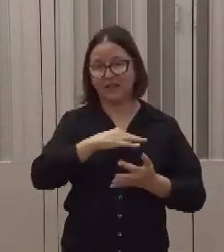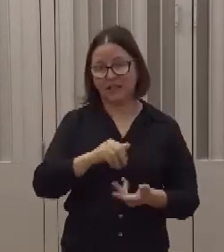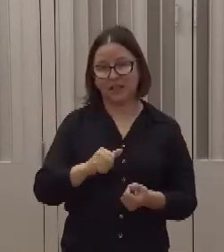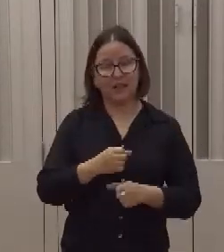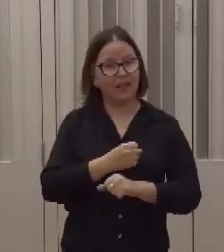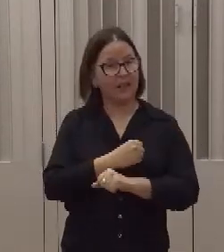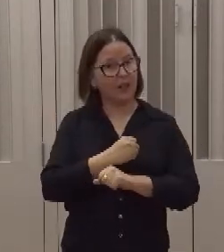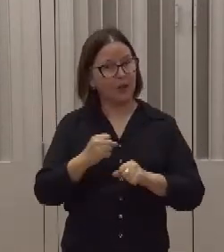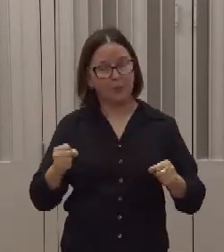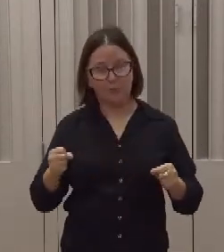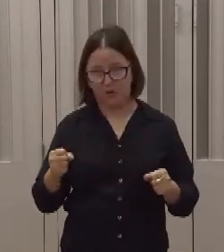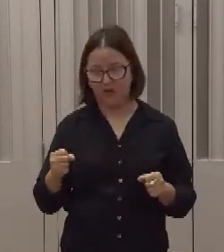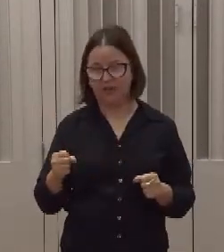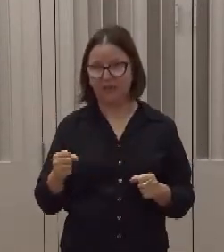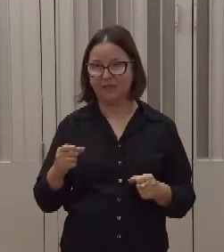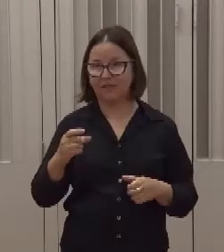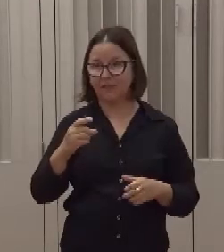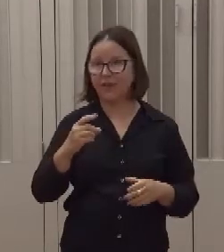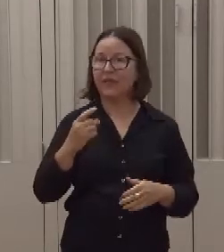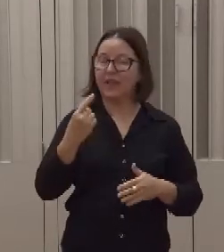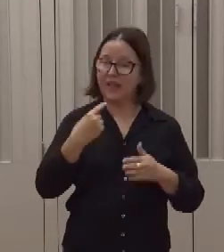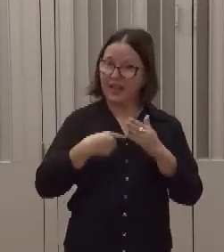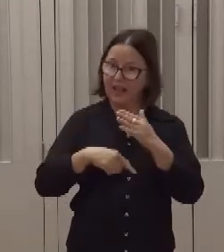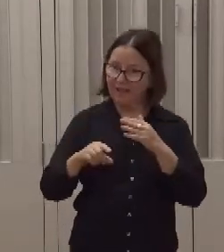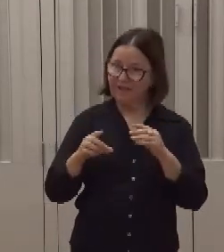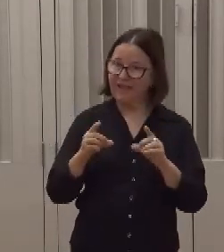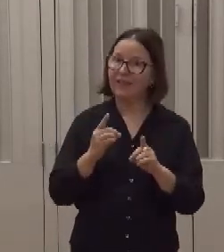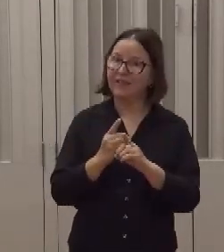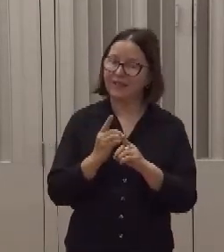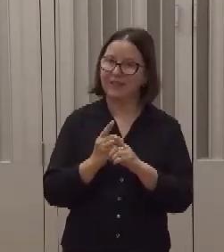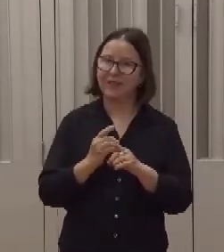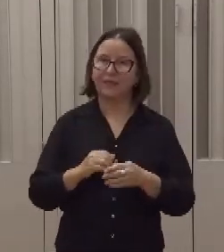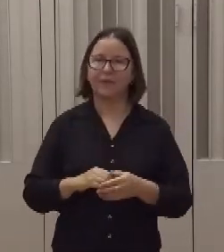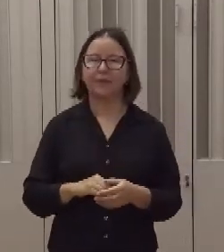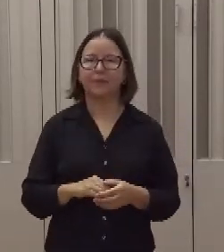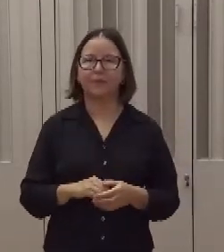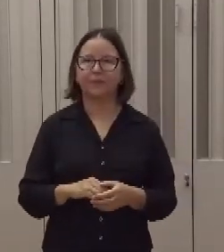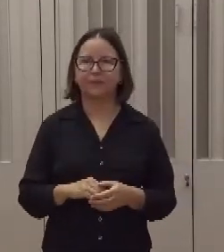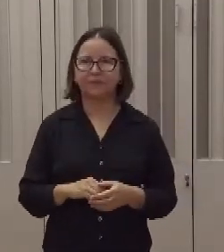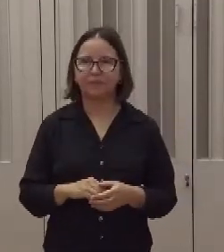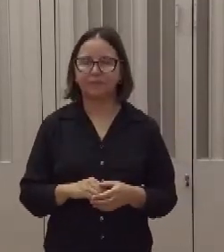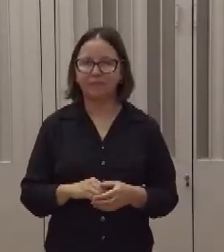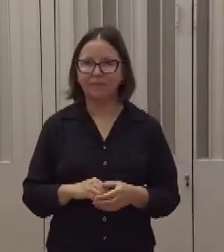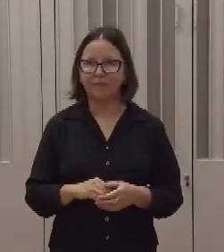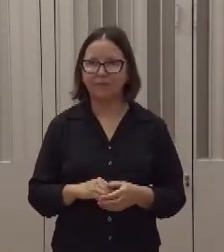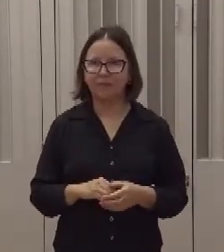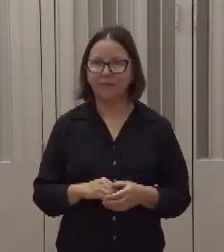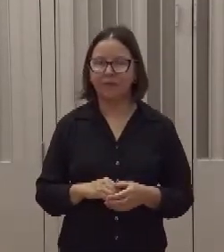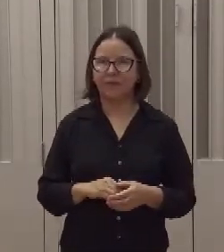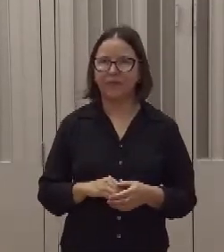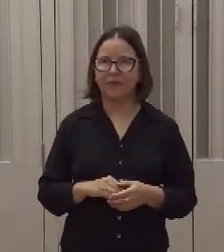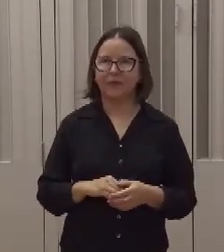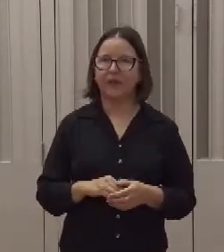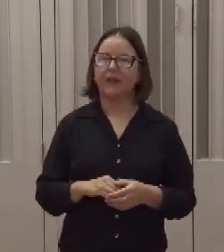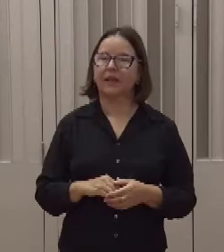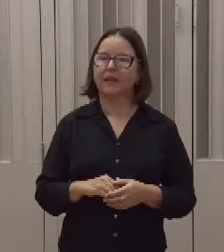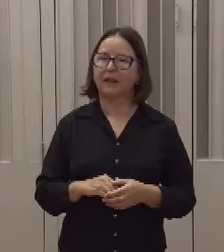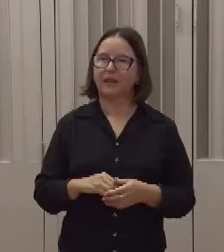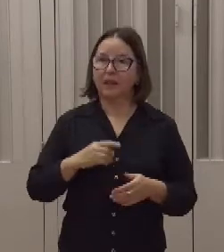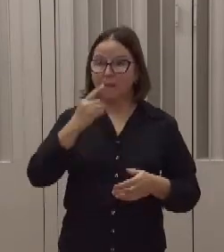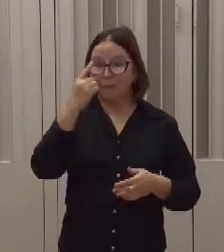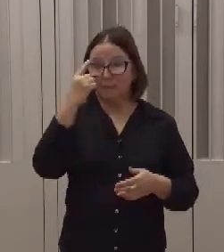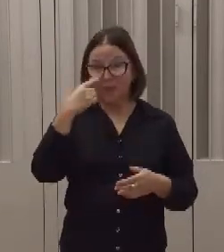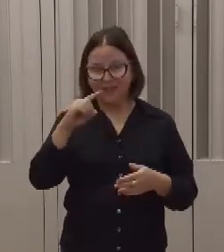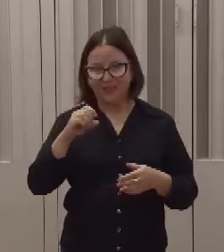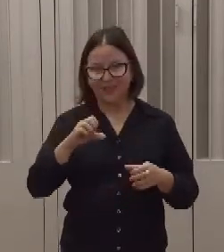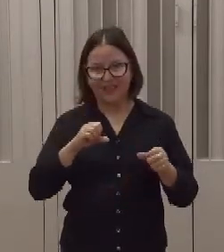grande comissão dada à igreja de Cristo é de discipular as nações e ensiná-las a guardar os seus mandamentos. Mas se tudo o que